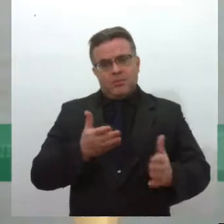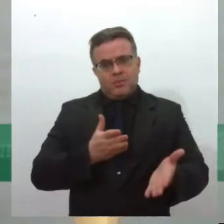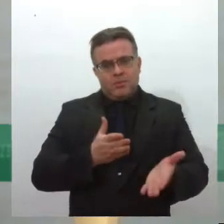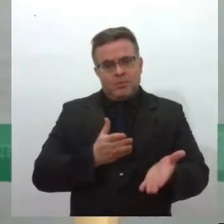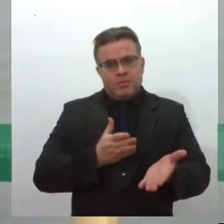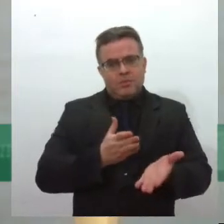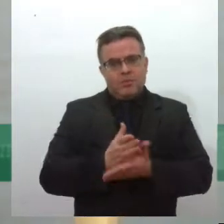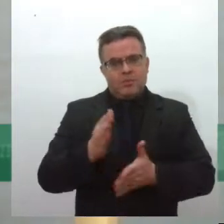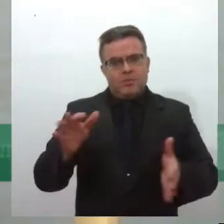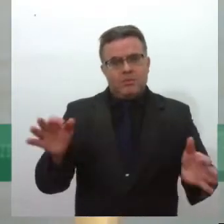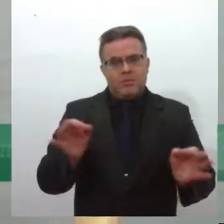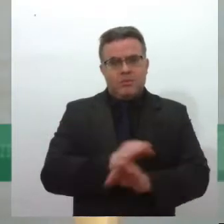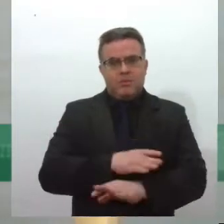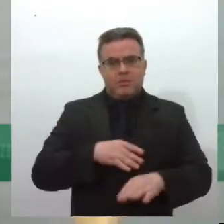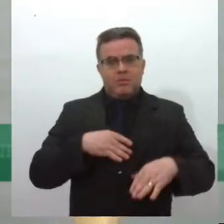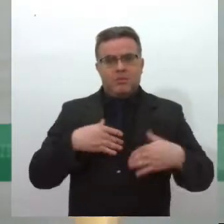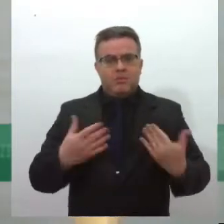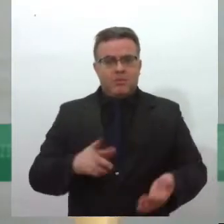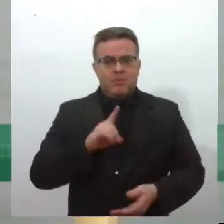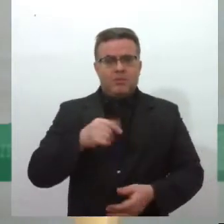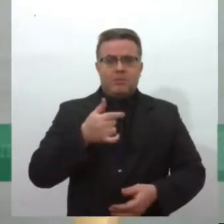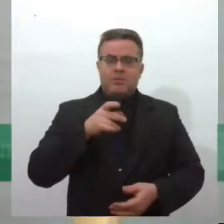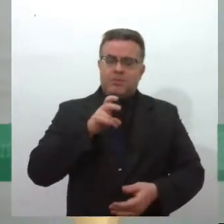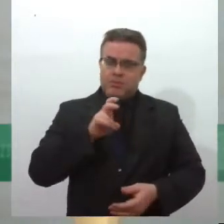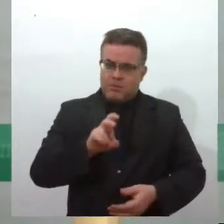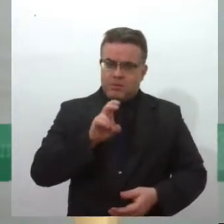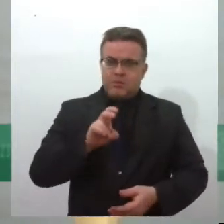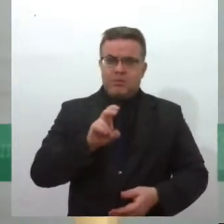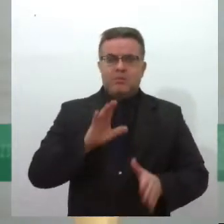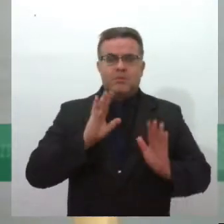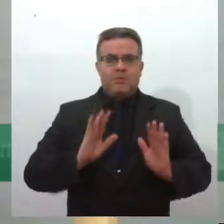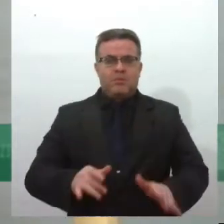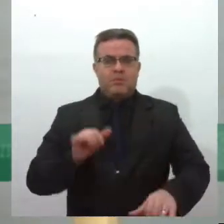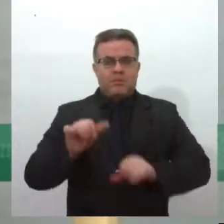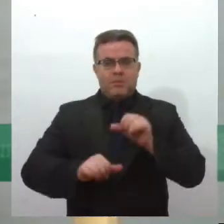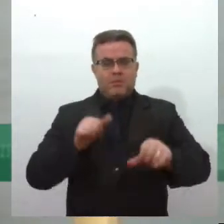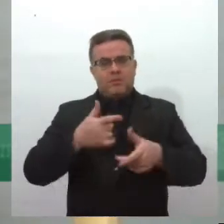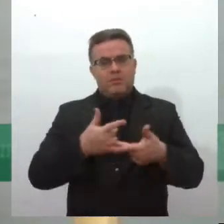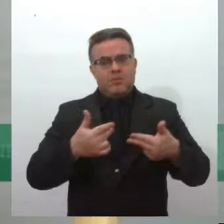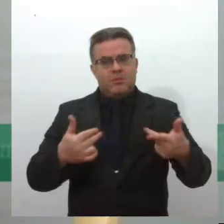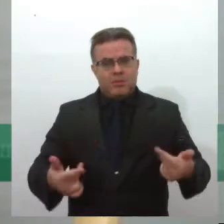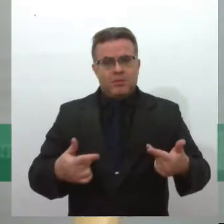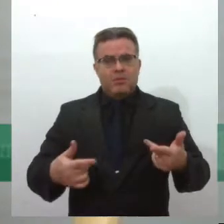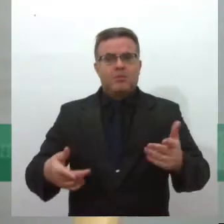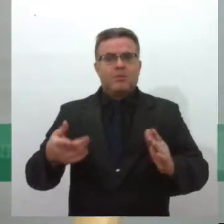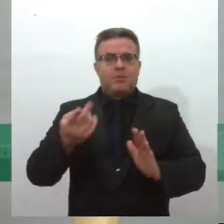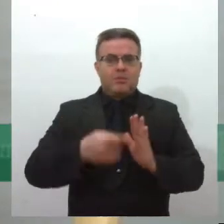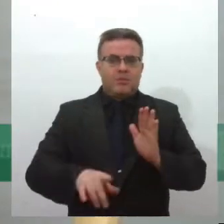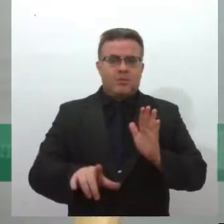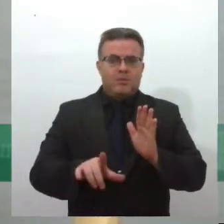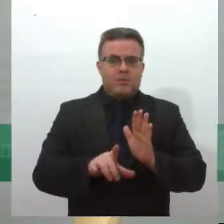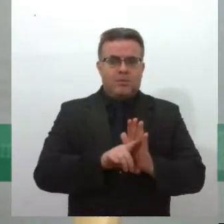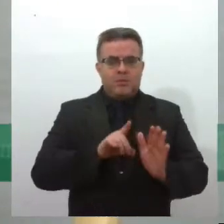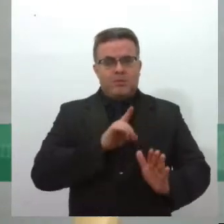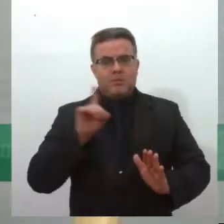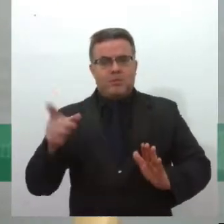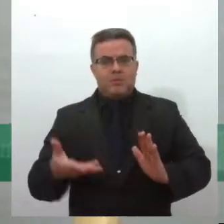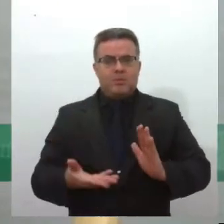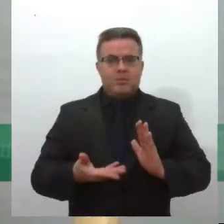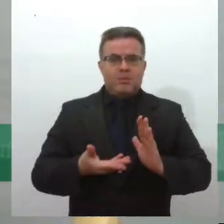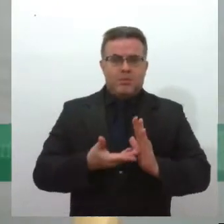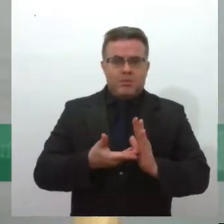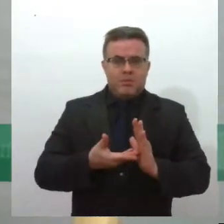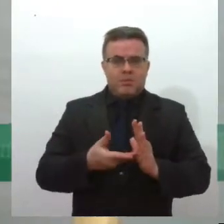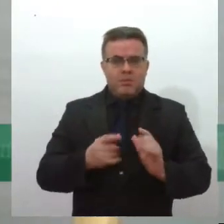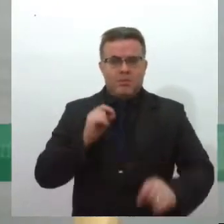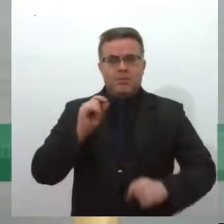pelos senadores no último dia 5, mas com alterações. O PL voltou agora à Câmara dos Deputados, que